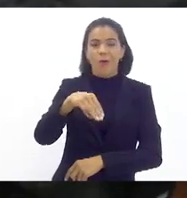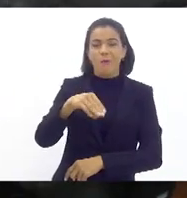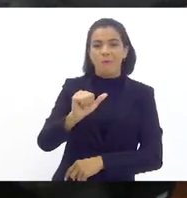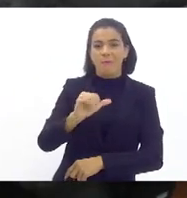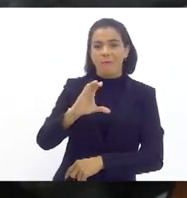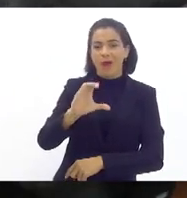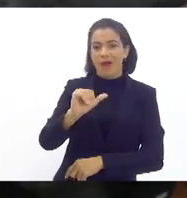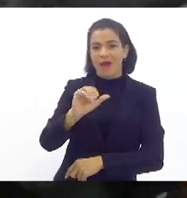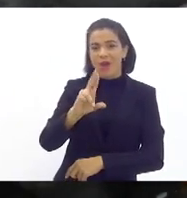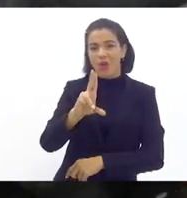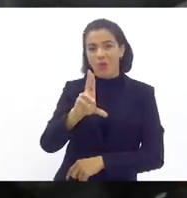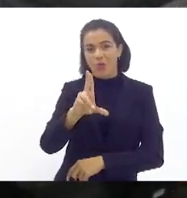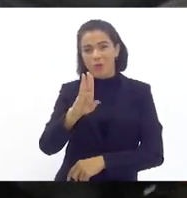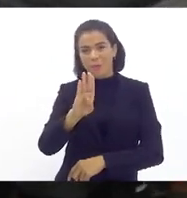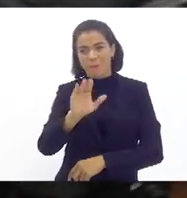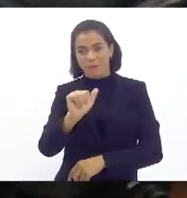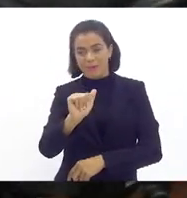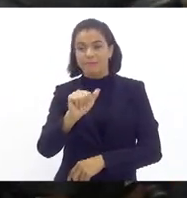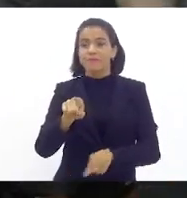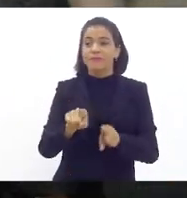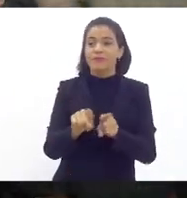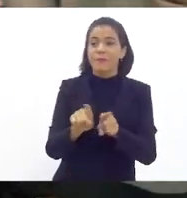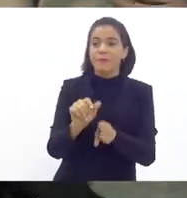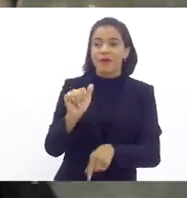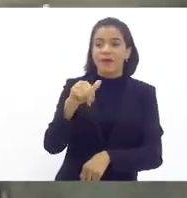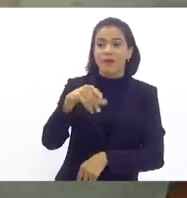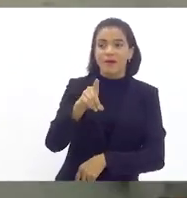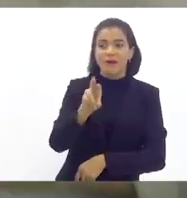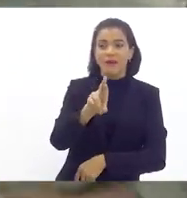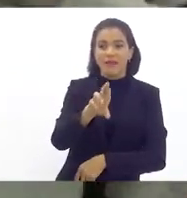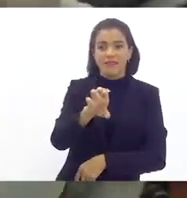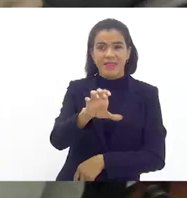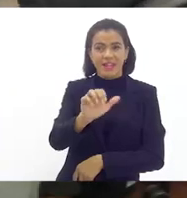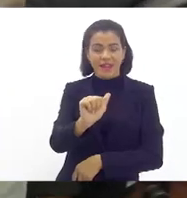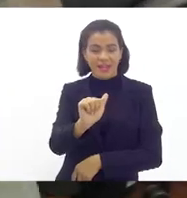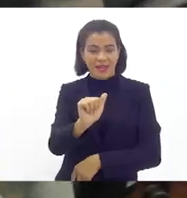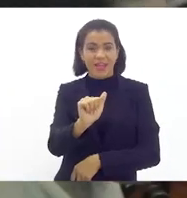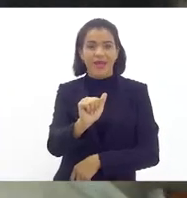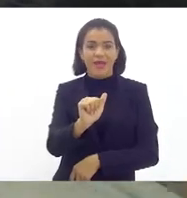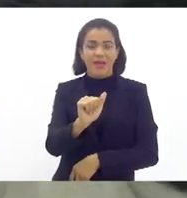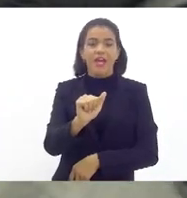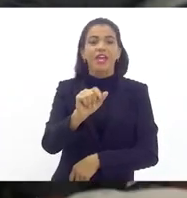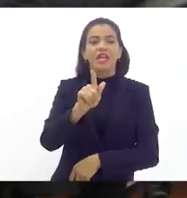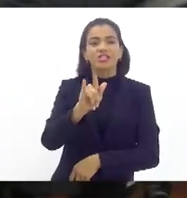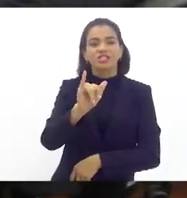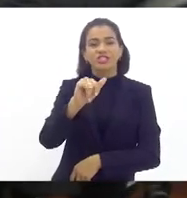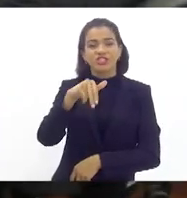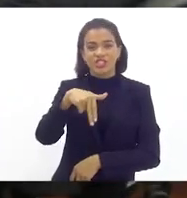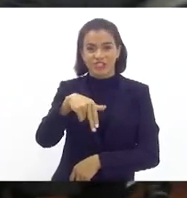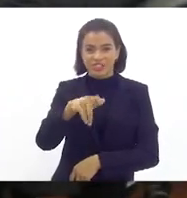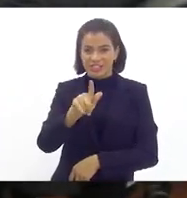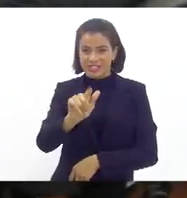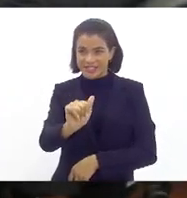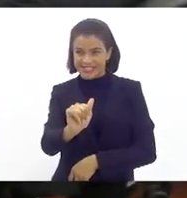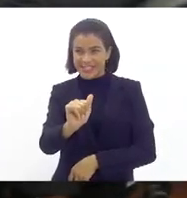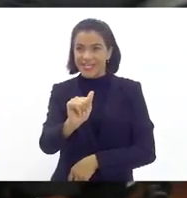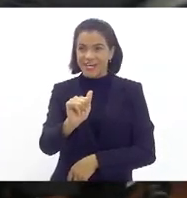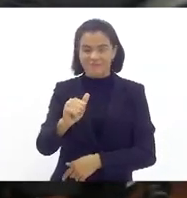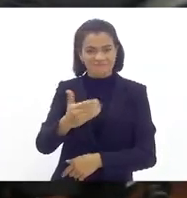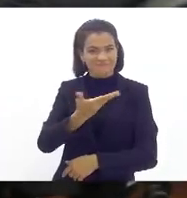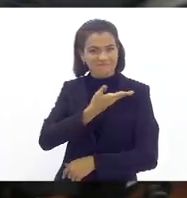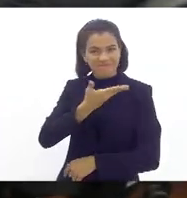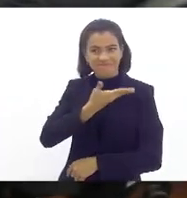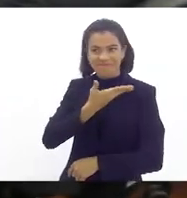Saulo de palmas. A Andréia Soares Pinto, que é do Ginga. Ótimo. Guerreirona.